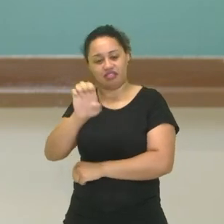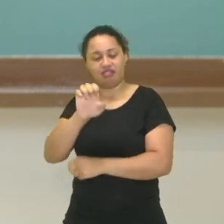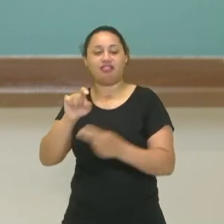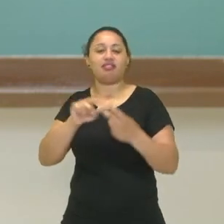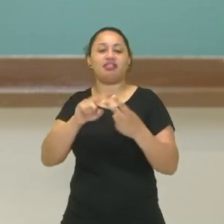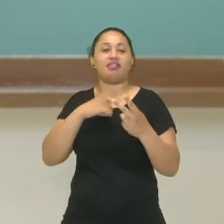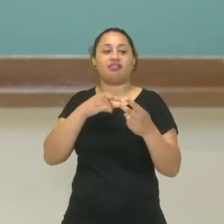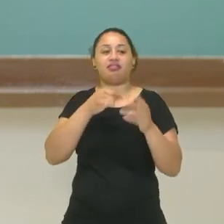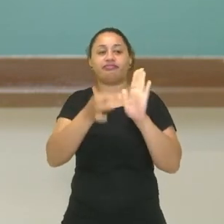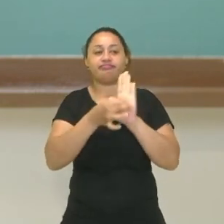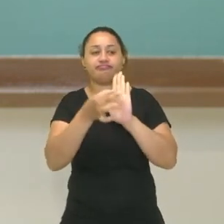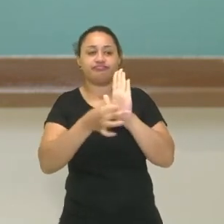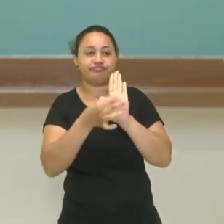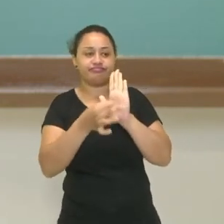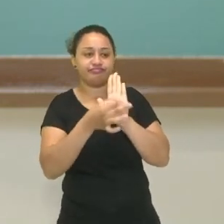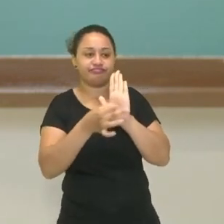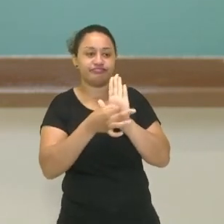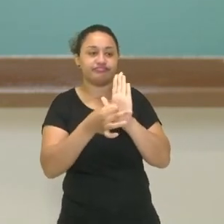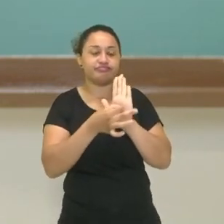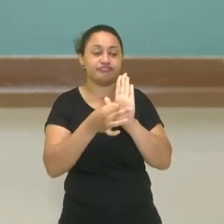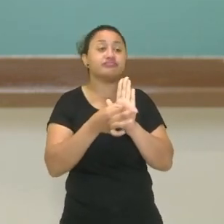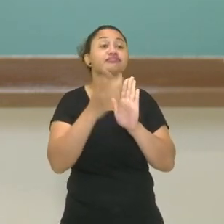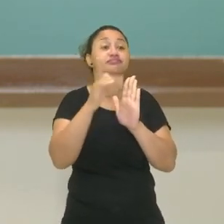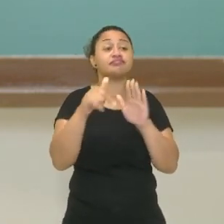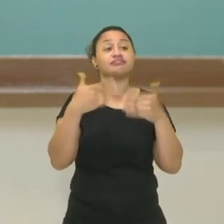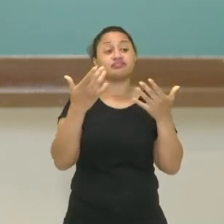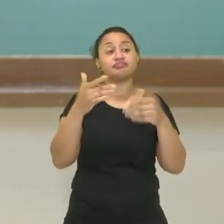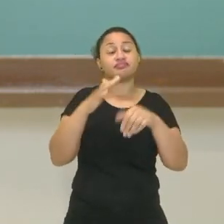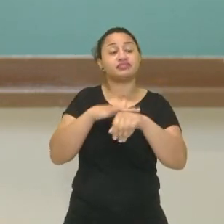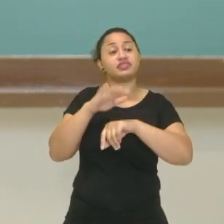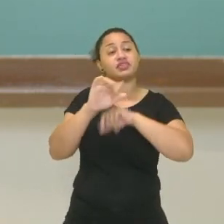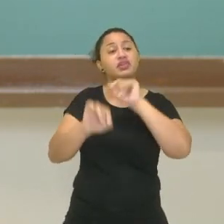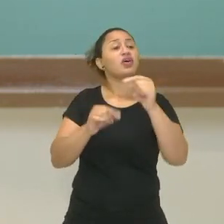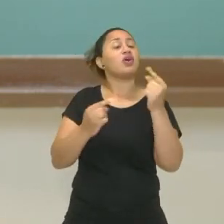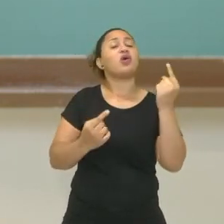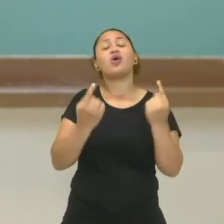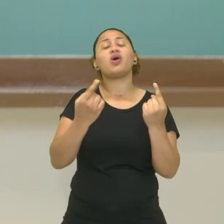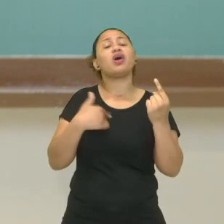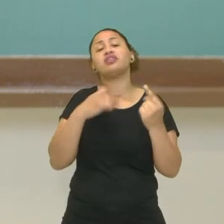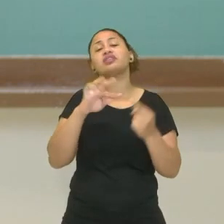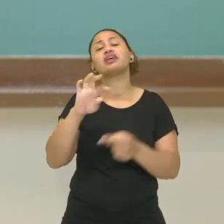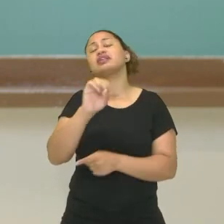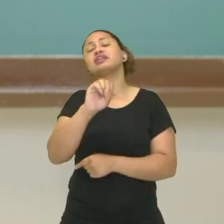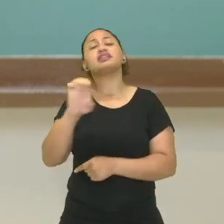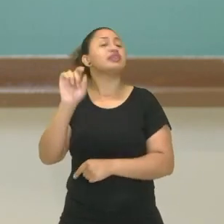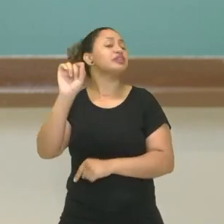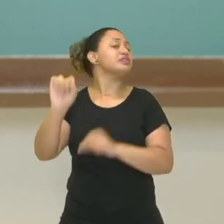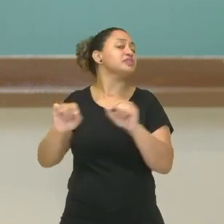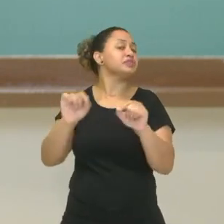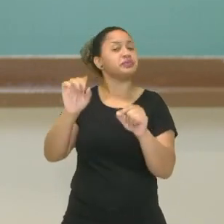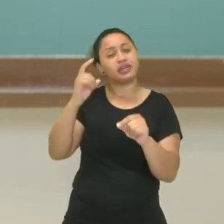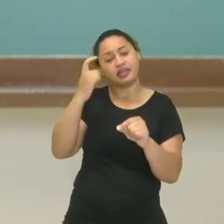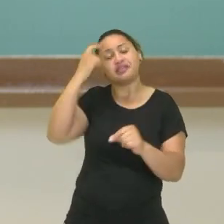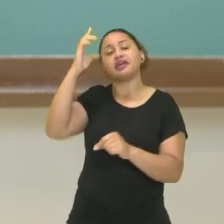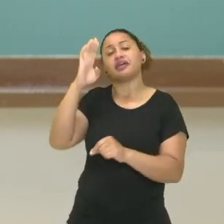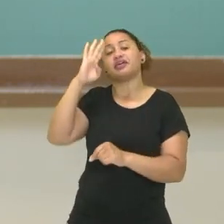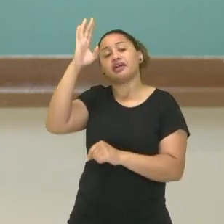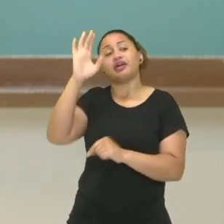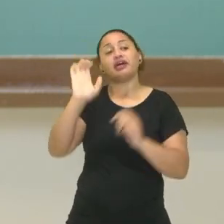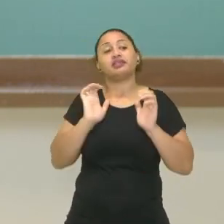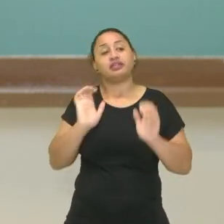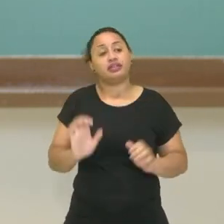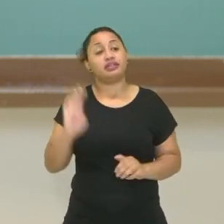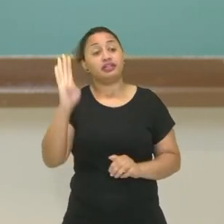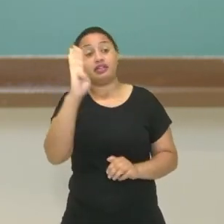os argumentos, né? E neste momento aqui, ó, qual foi a tese? Né? A cidadania brasileira